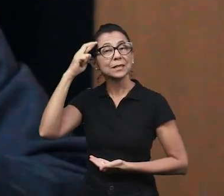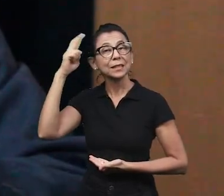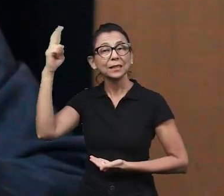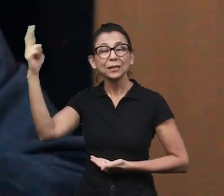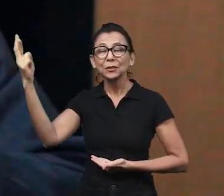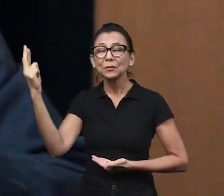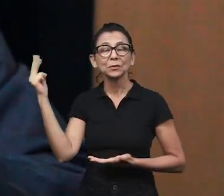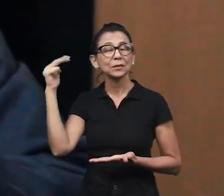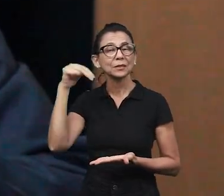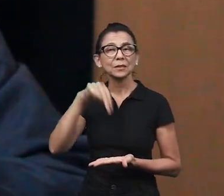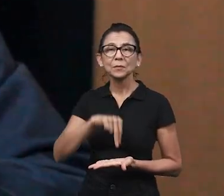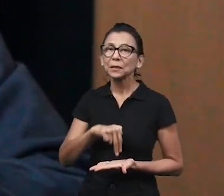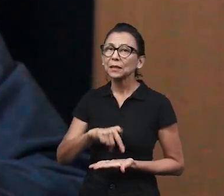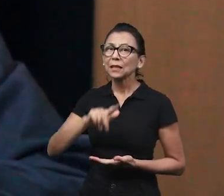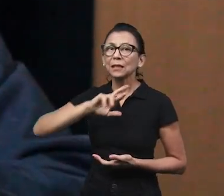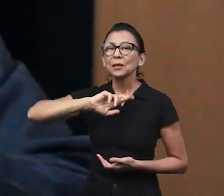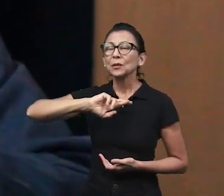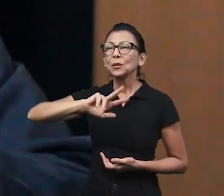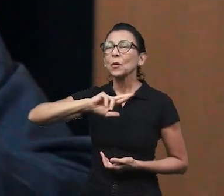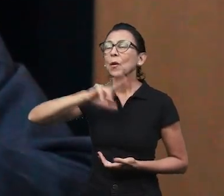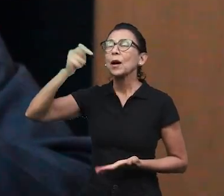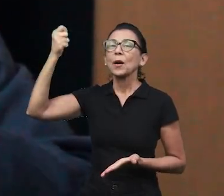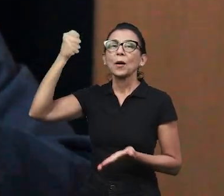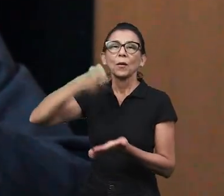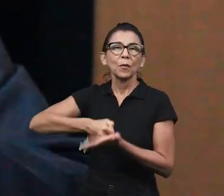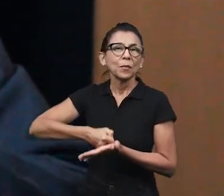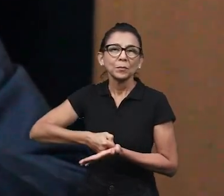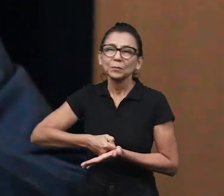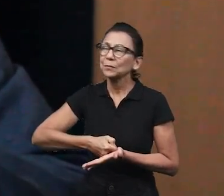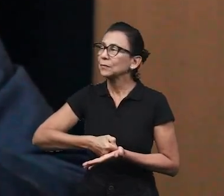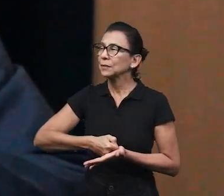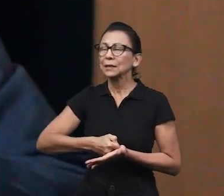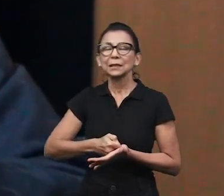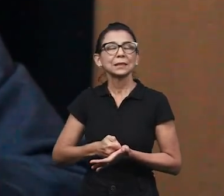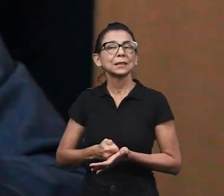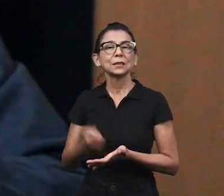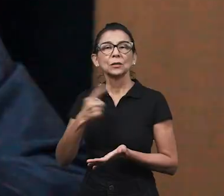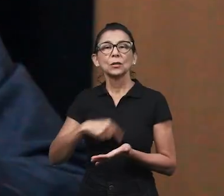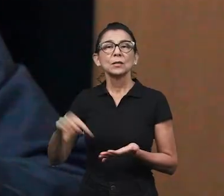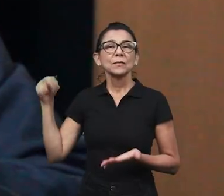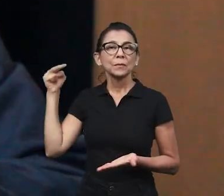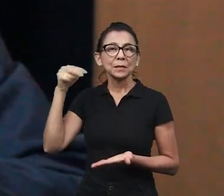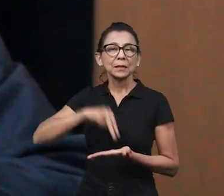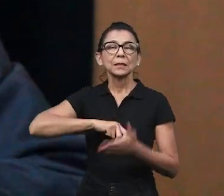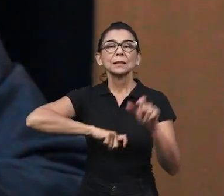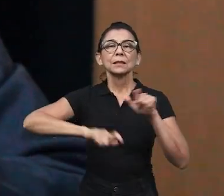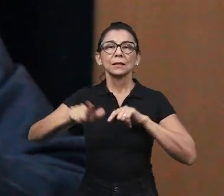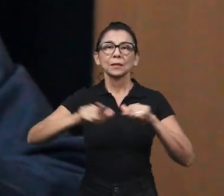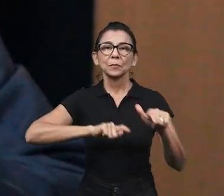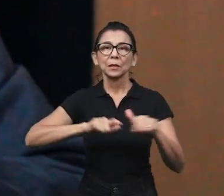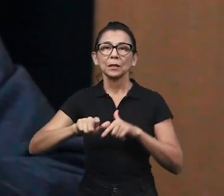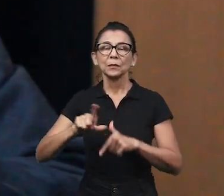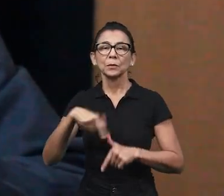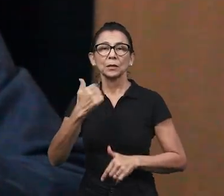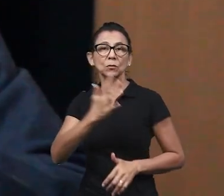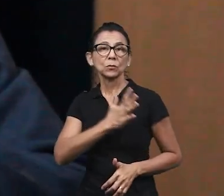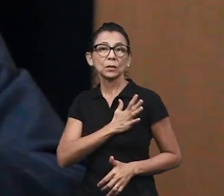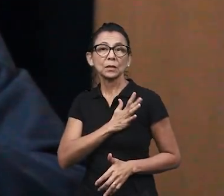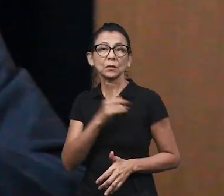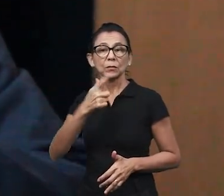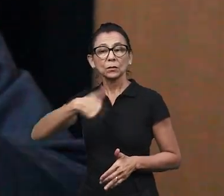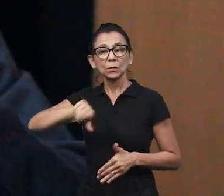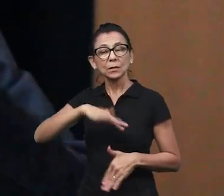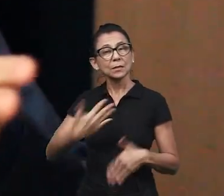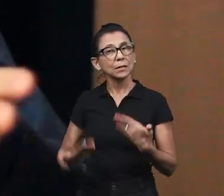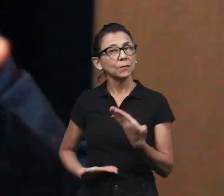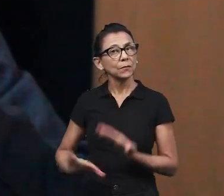obrigação, não, nós estamos aqui porque nós estamos servindo ao Senhor de todo o nosso coração. E nós lembramos, né, daquilo que